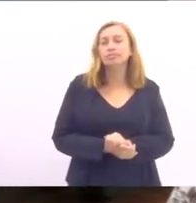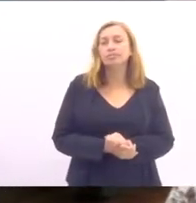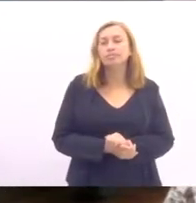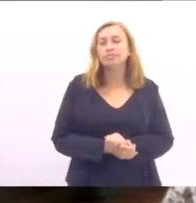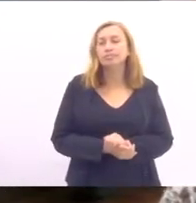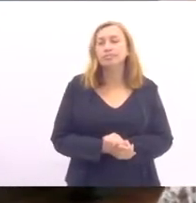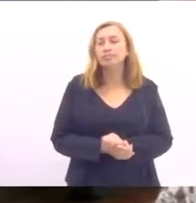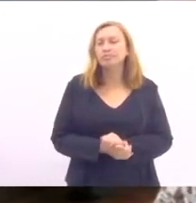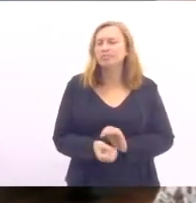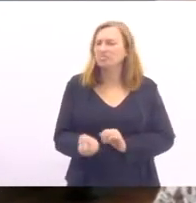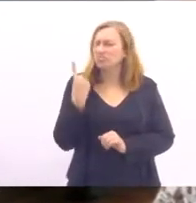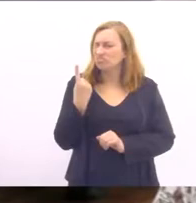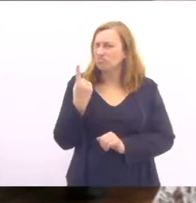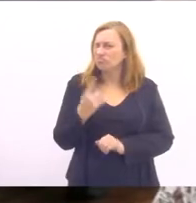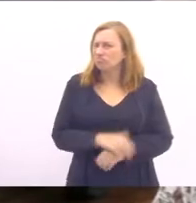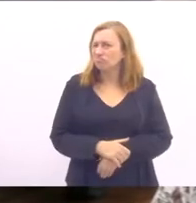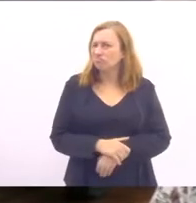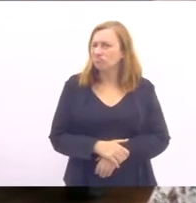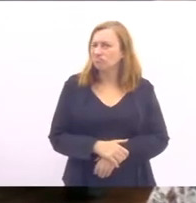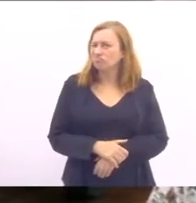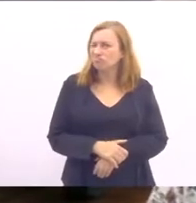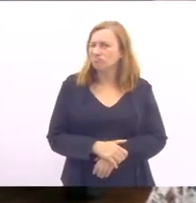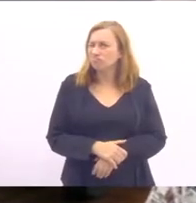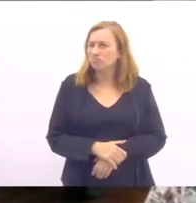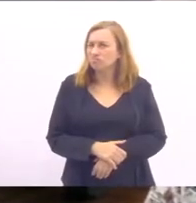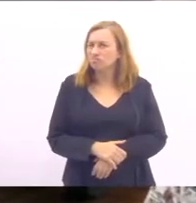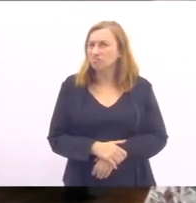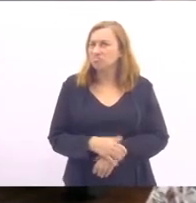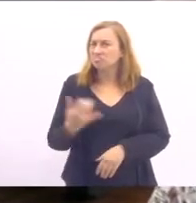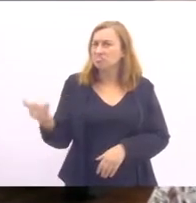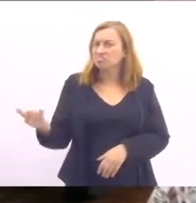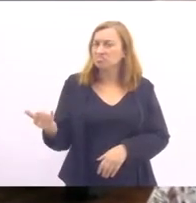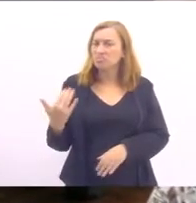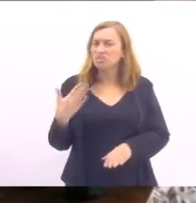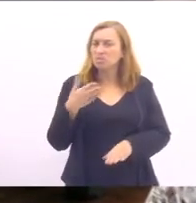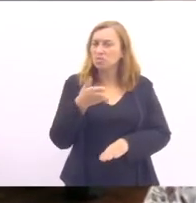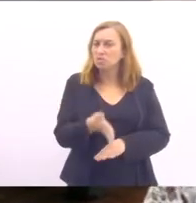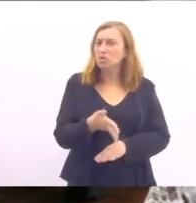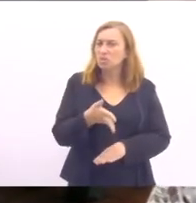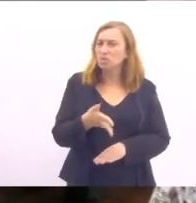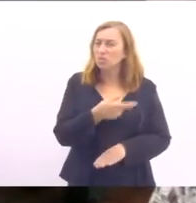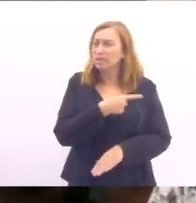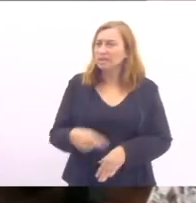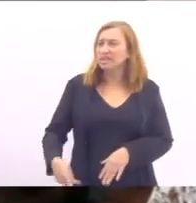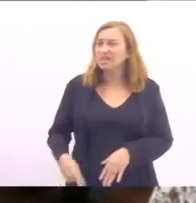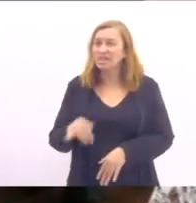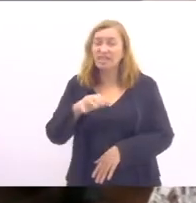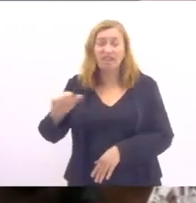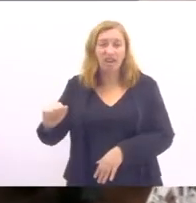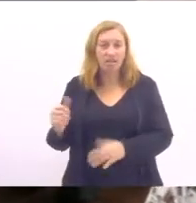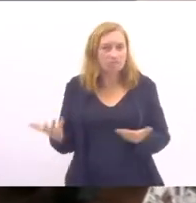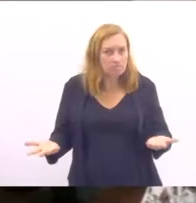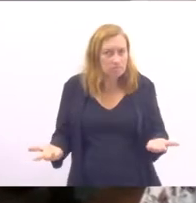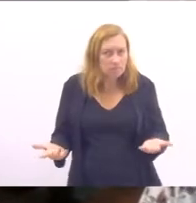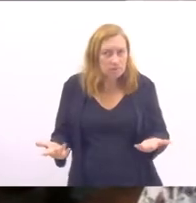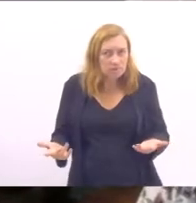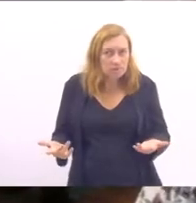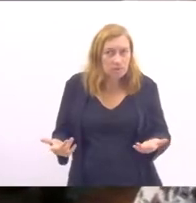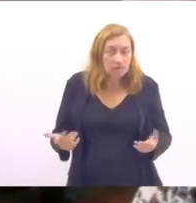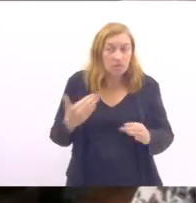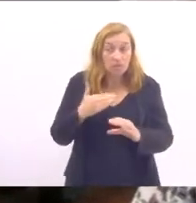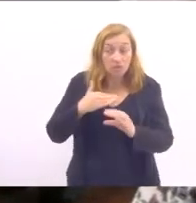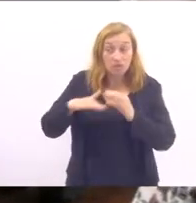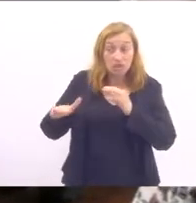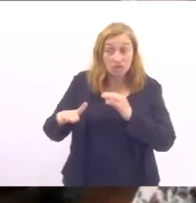E o mais estranho é que esse parecer não chegou ao presidente do INEA. Esse parecer que foi direcionado